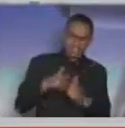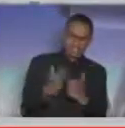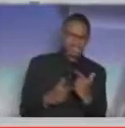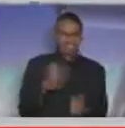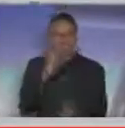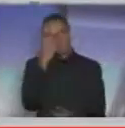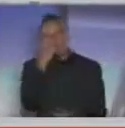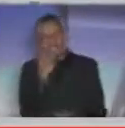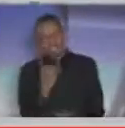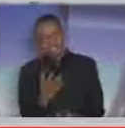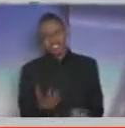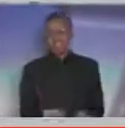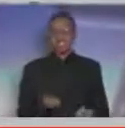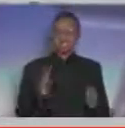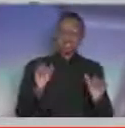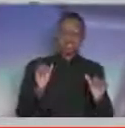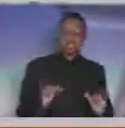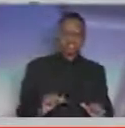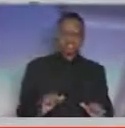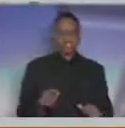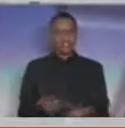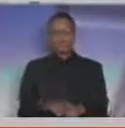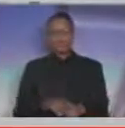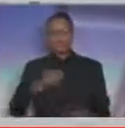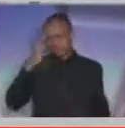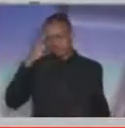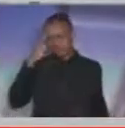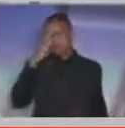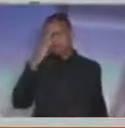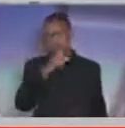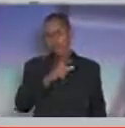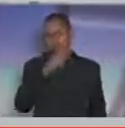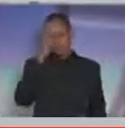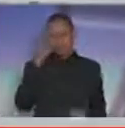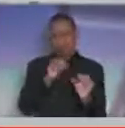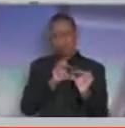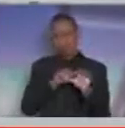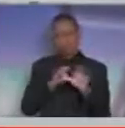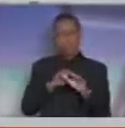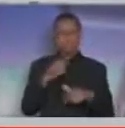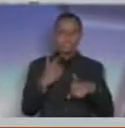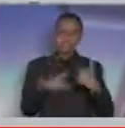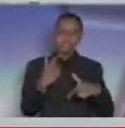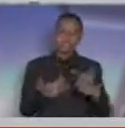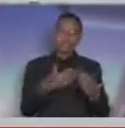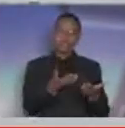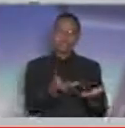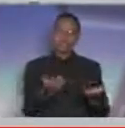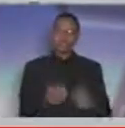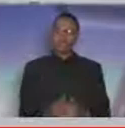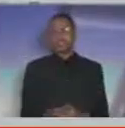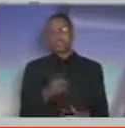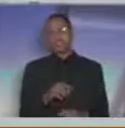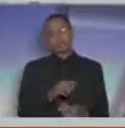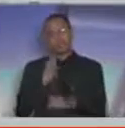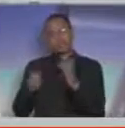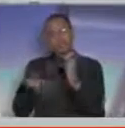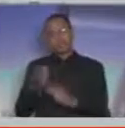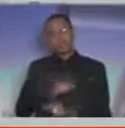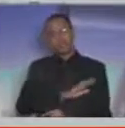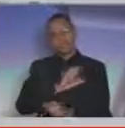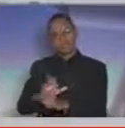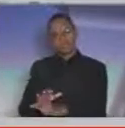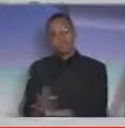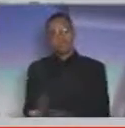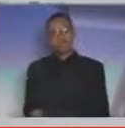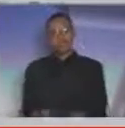sobretudo dos servidores da educação representa hoje a maioria do funcionalismo público e